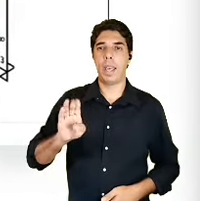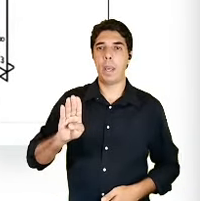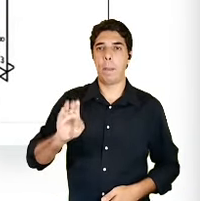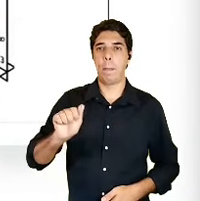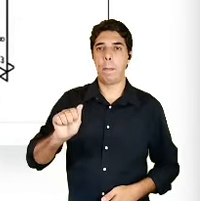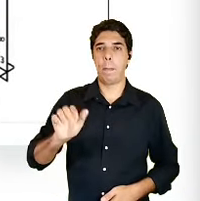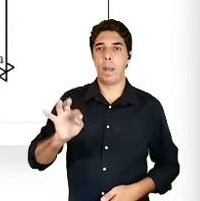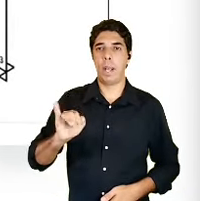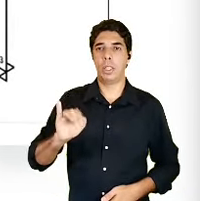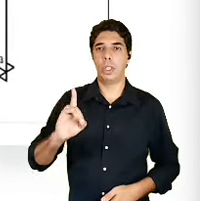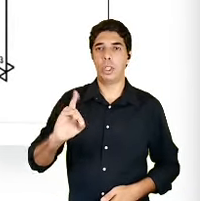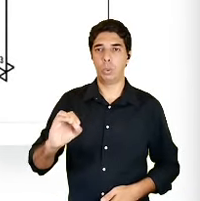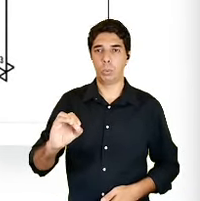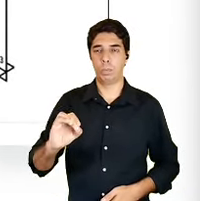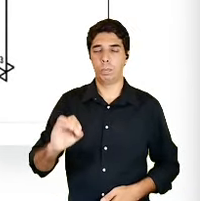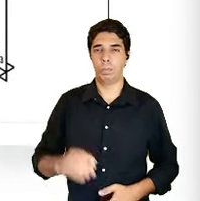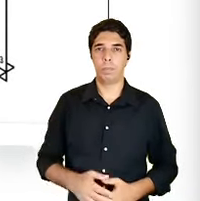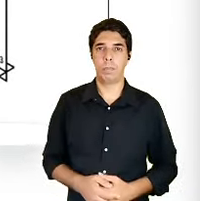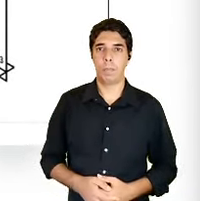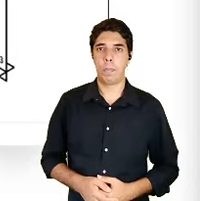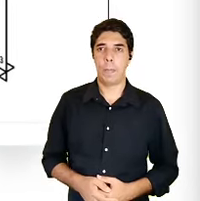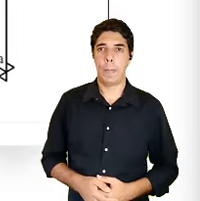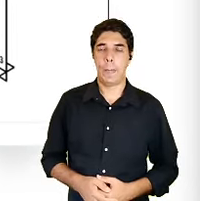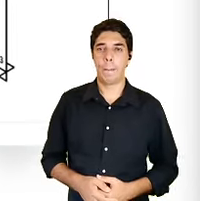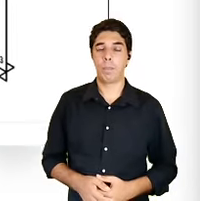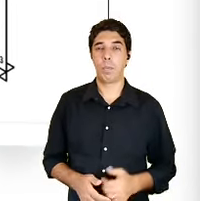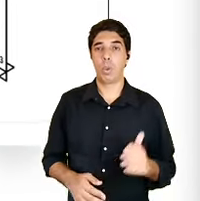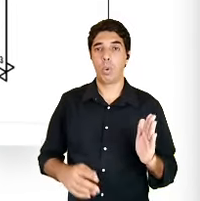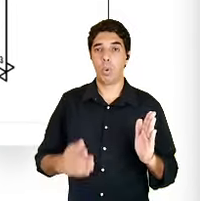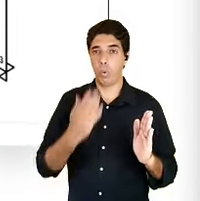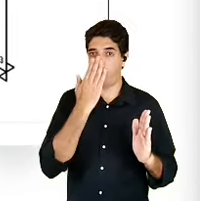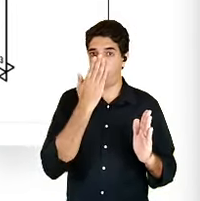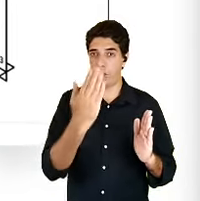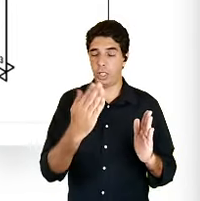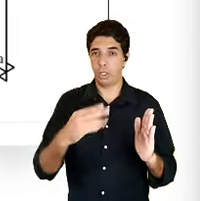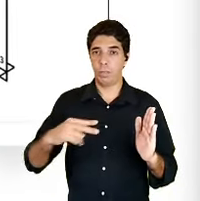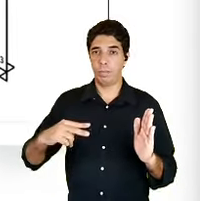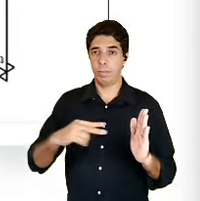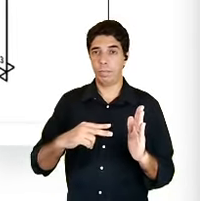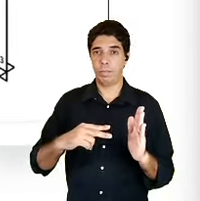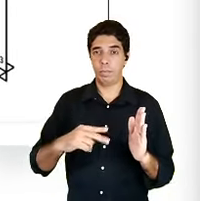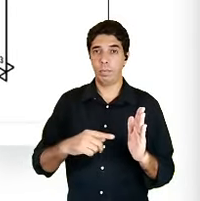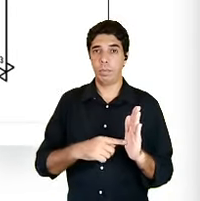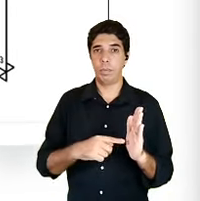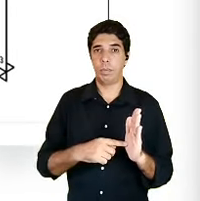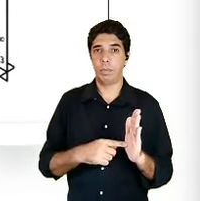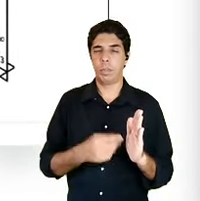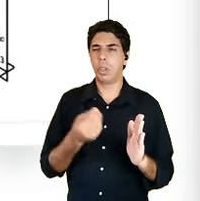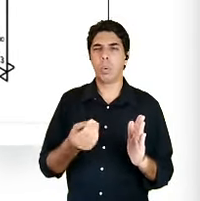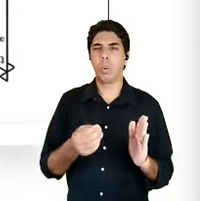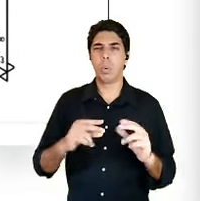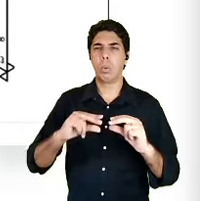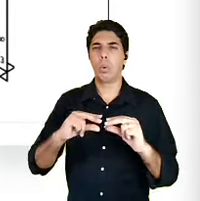vertical? Será aquele plano que representará a vista de frente do meu objeto. Posteriormente, nós iremos